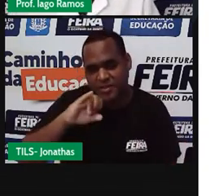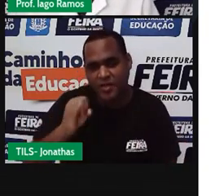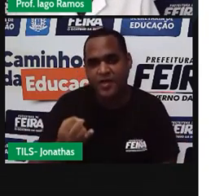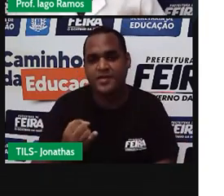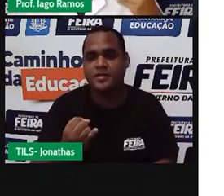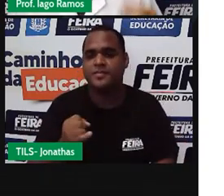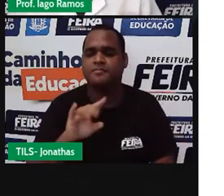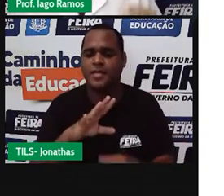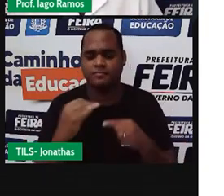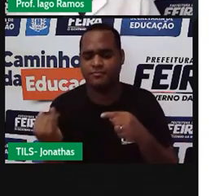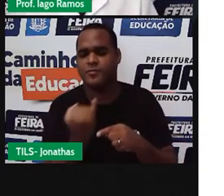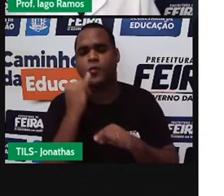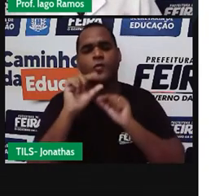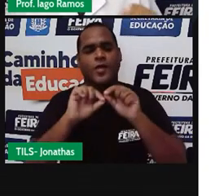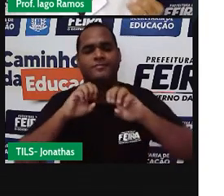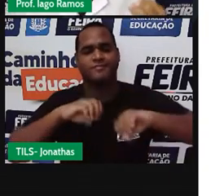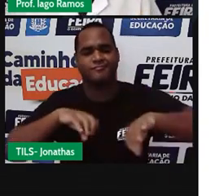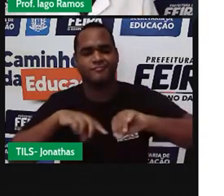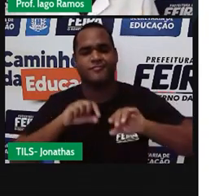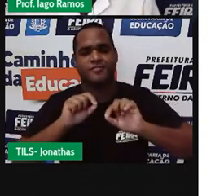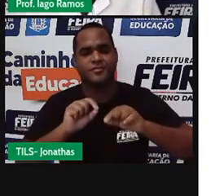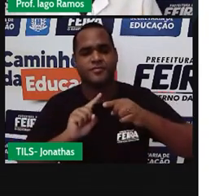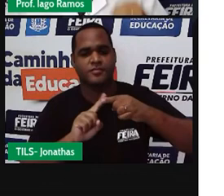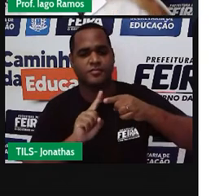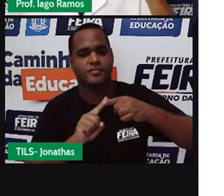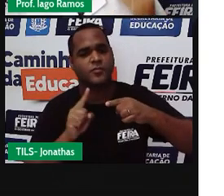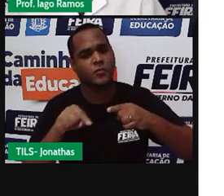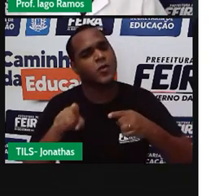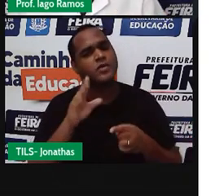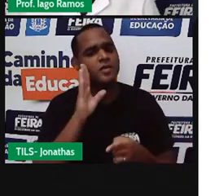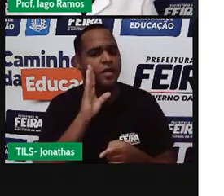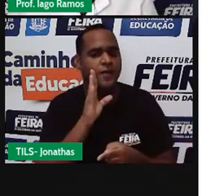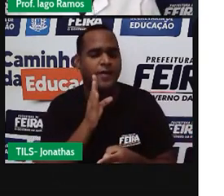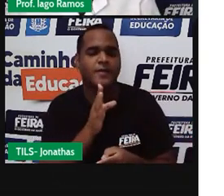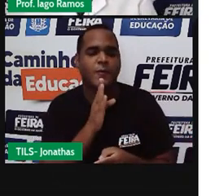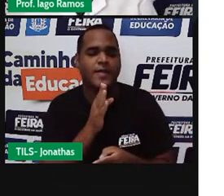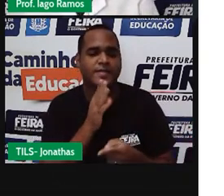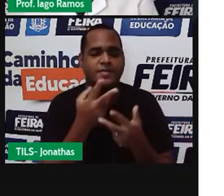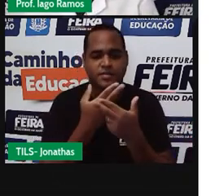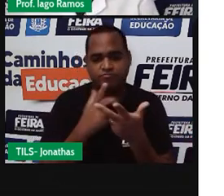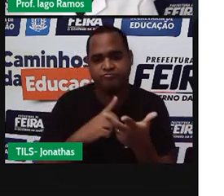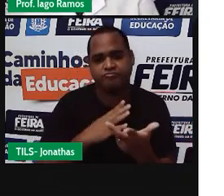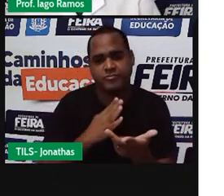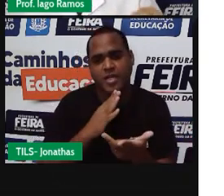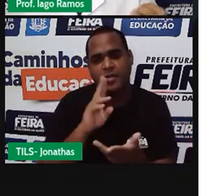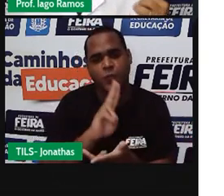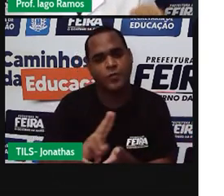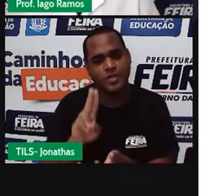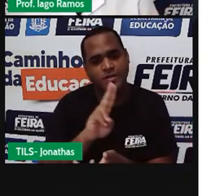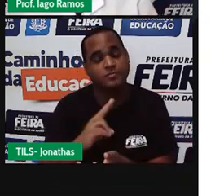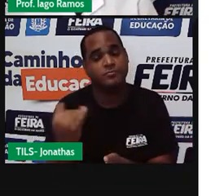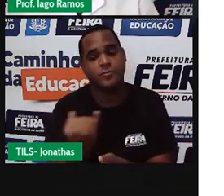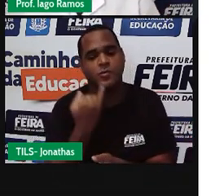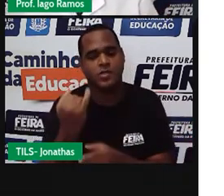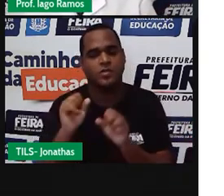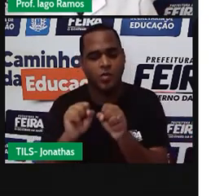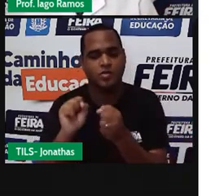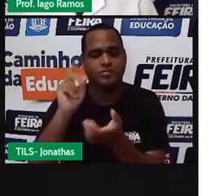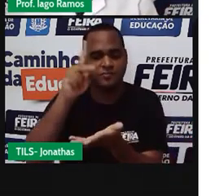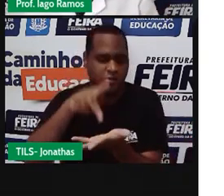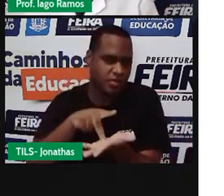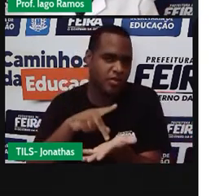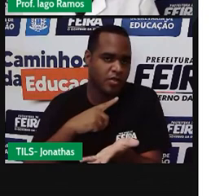o que é que foi importante primeiro continuar reconhecendo que dá para usar expressões numéricas para resolver